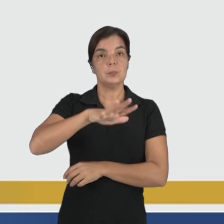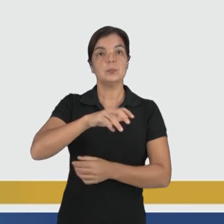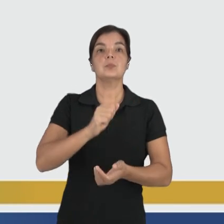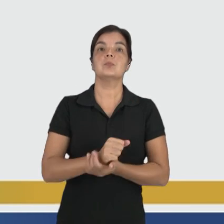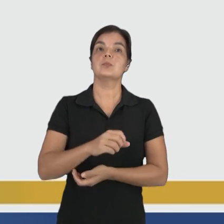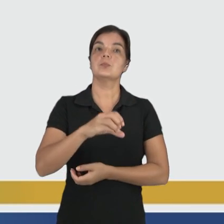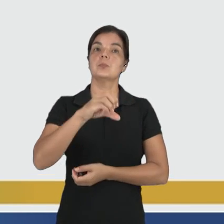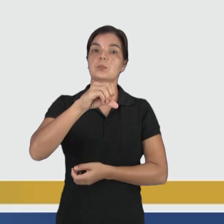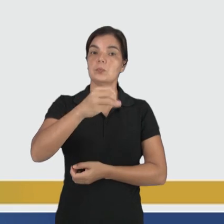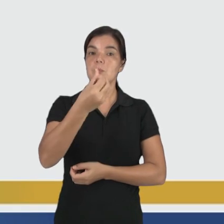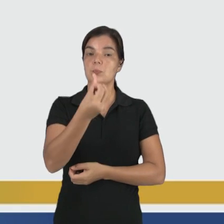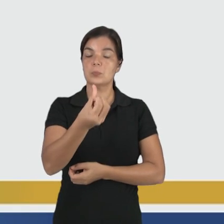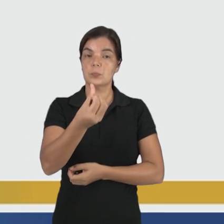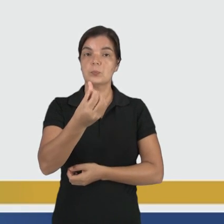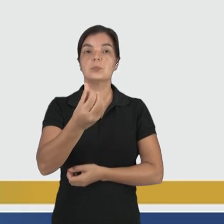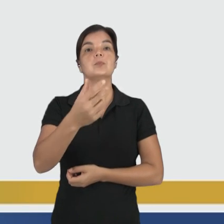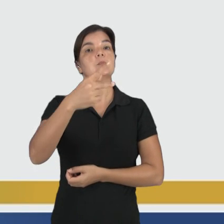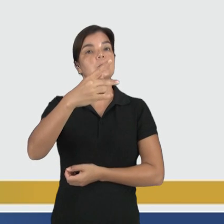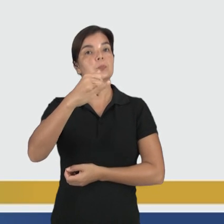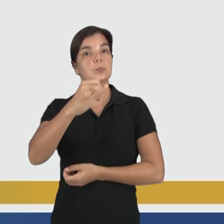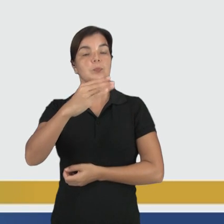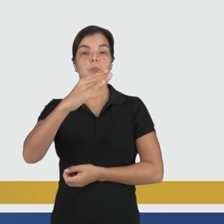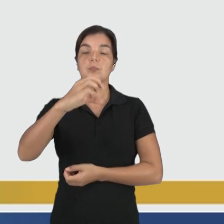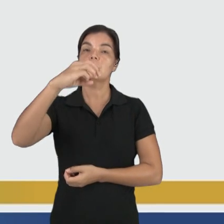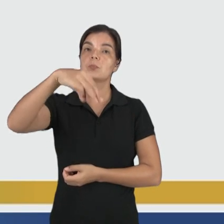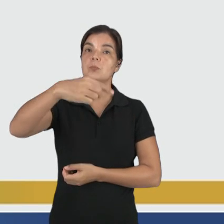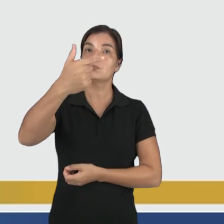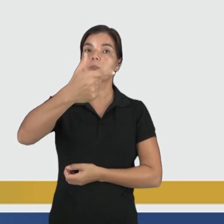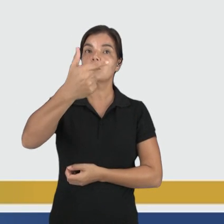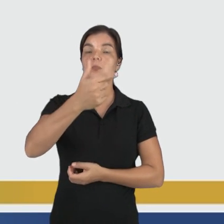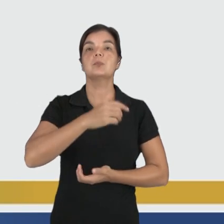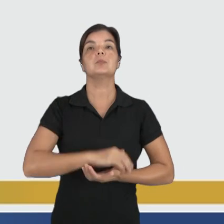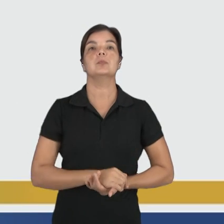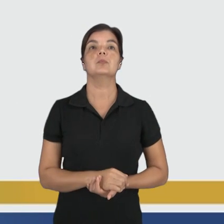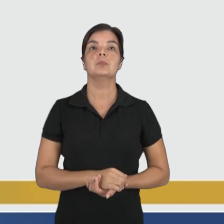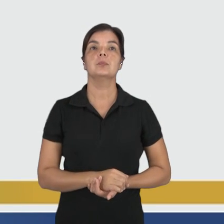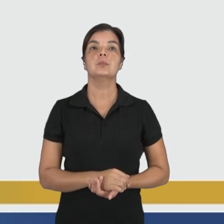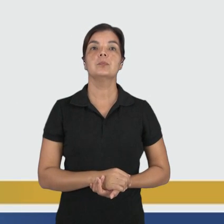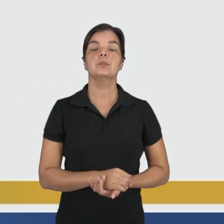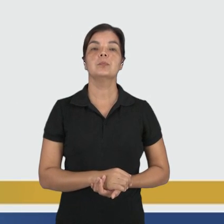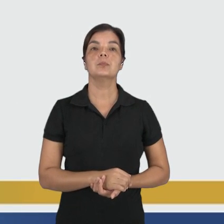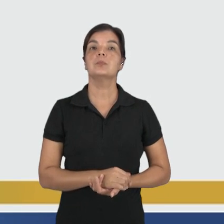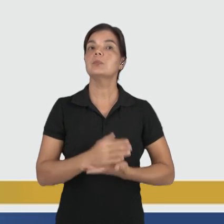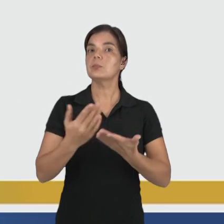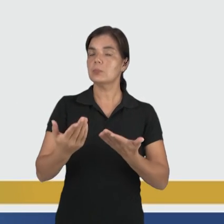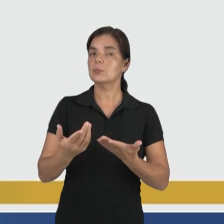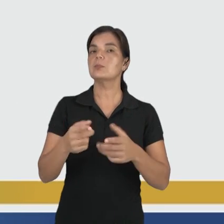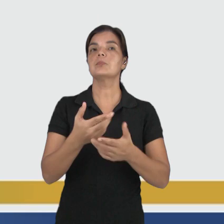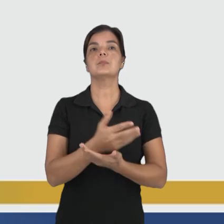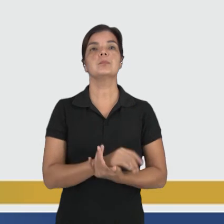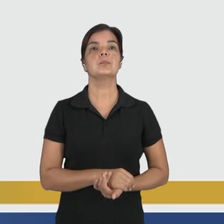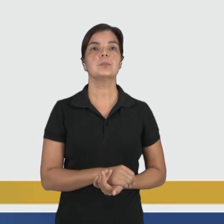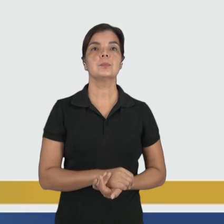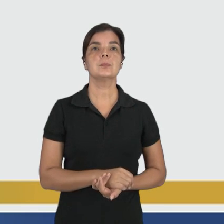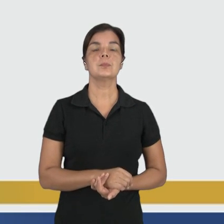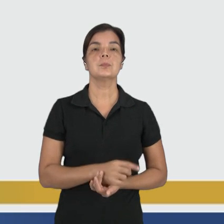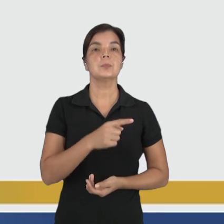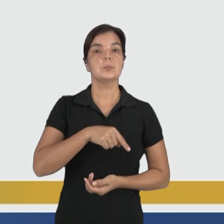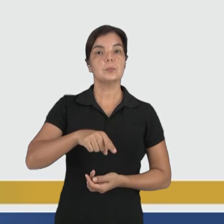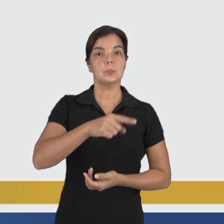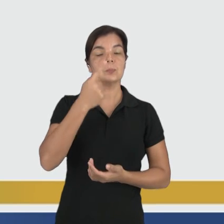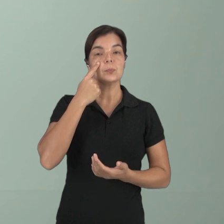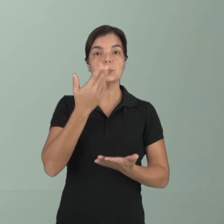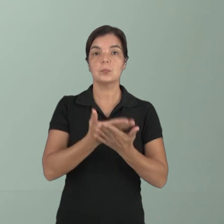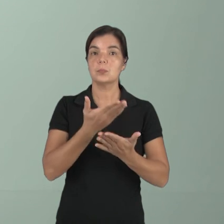igual a 96 π centímetros quadrados para essa situação. Pessoal, hoje